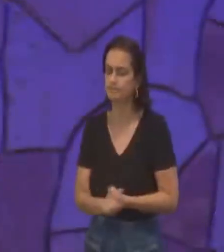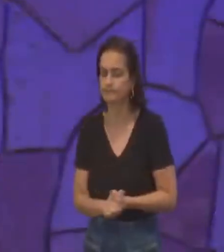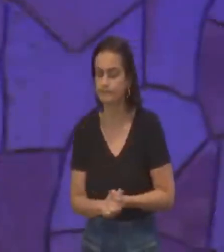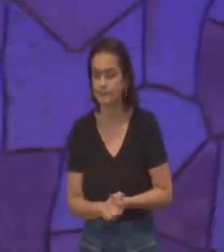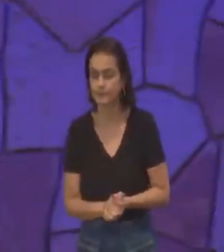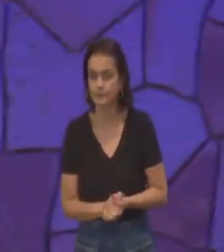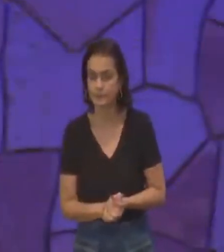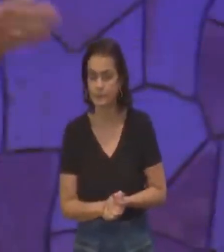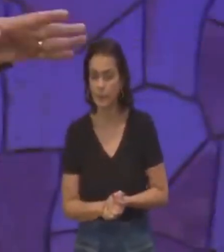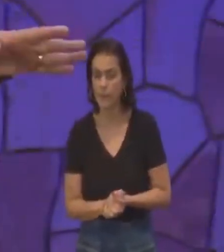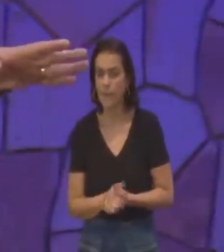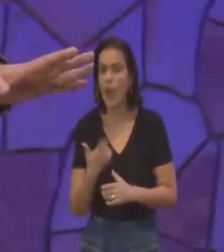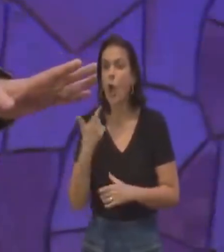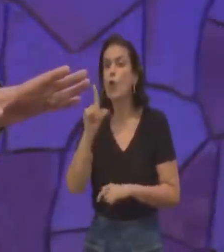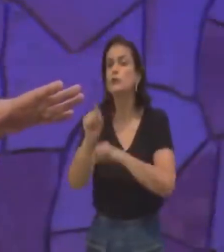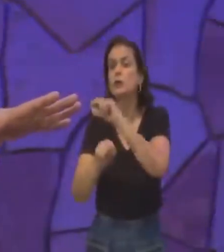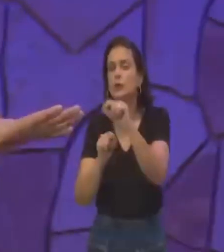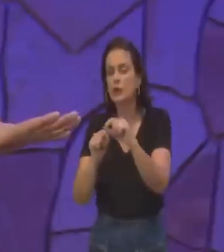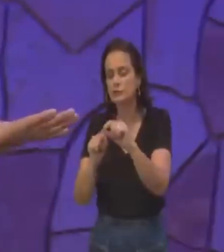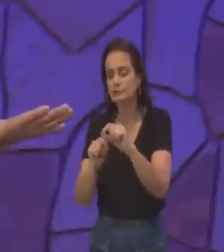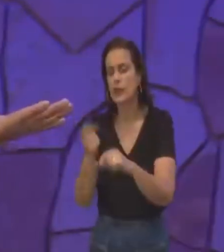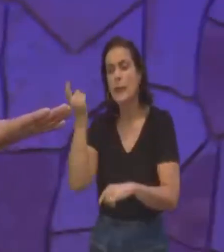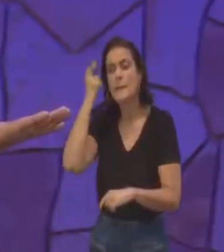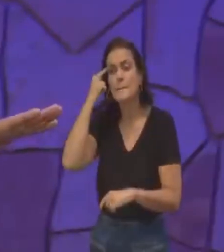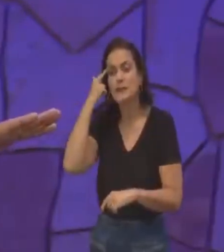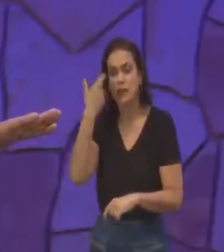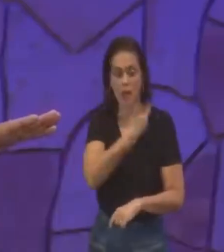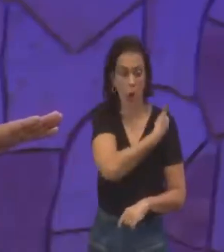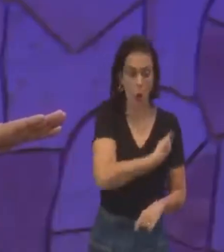separação entre igreja e Estado. Igreja é uma coisa, Estado é outra.